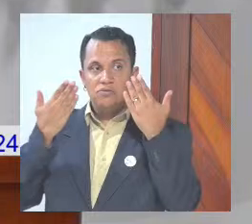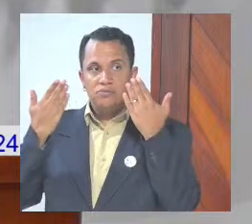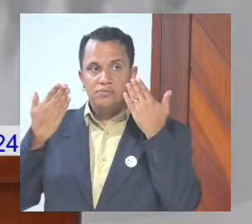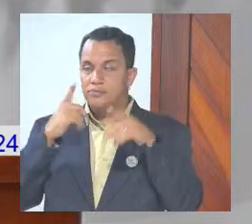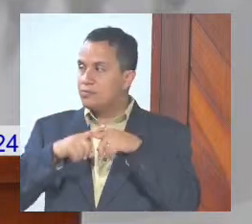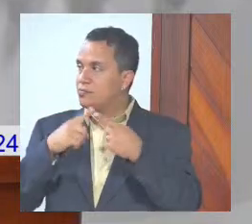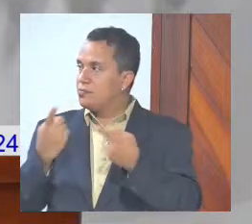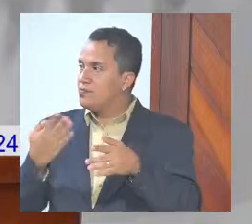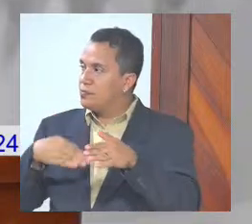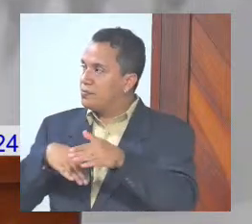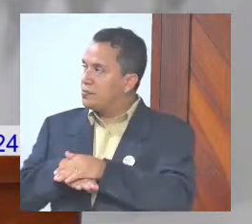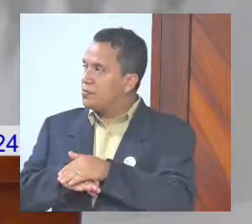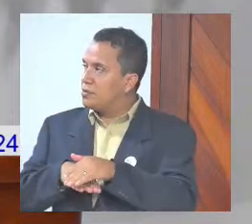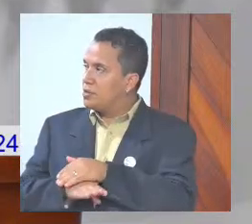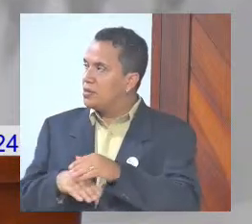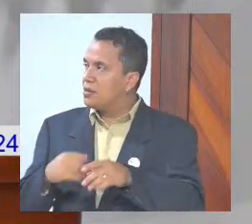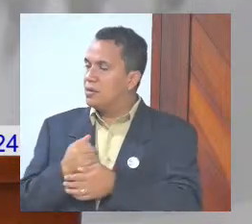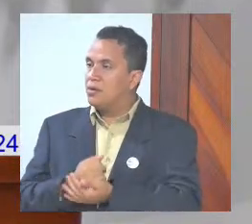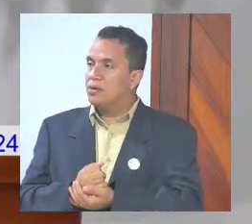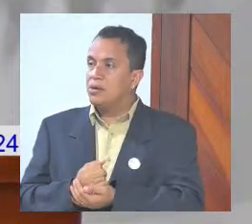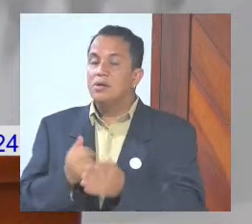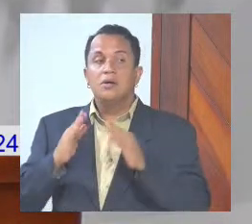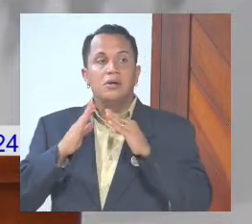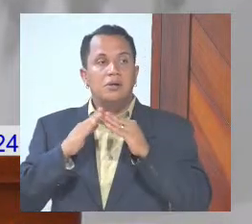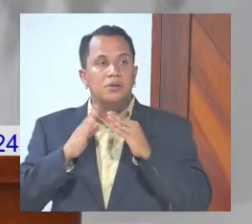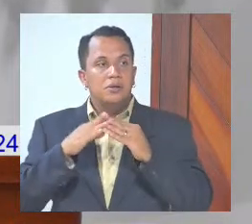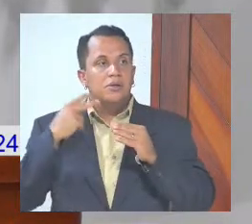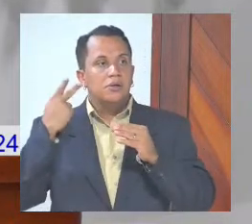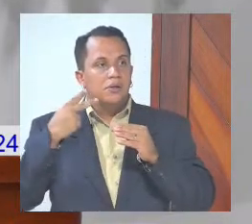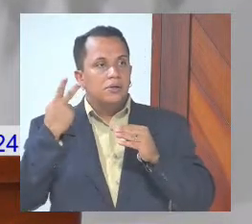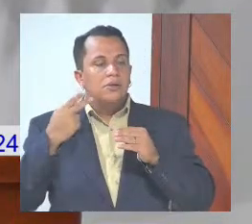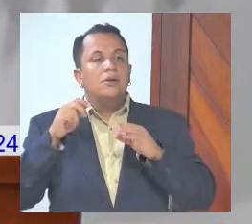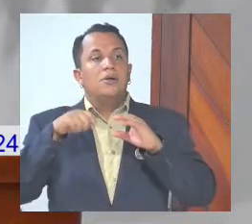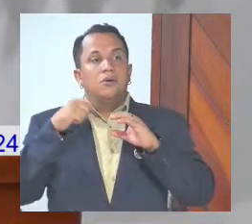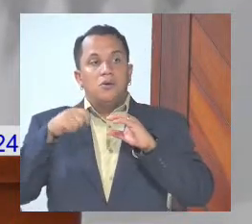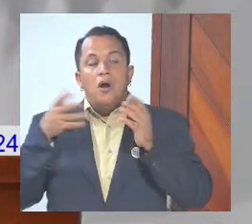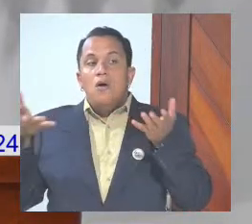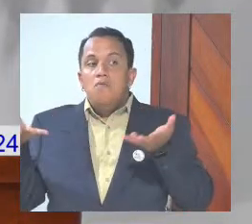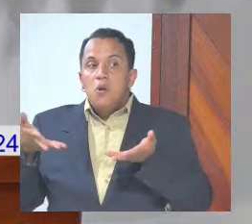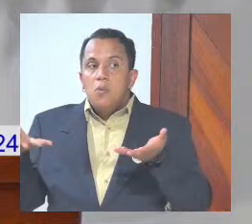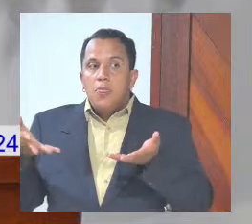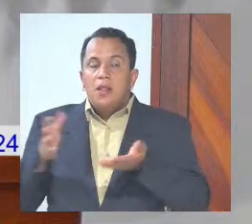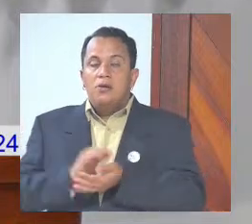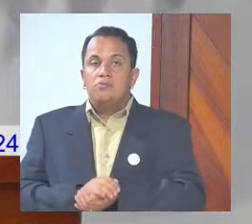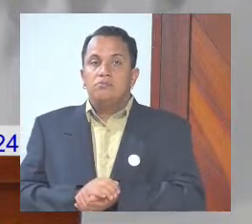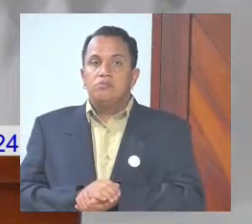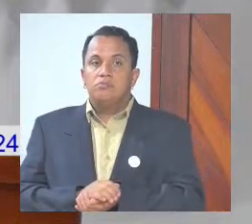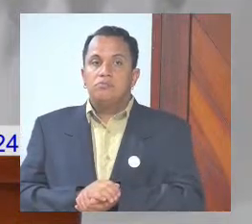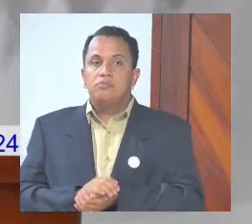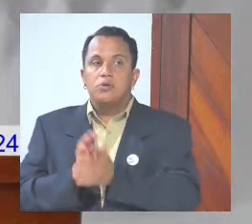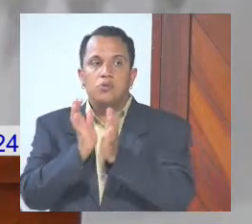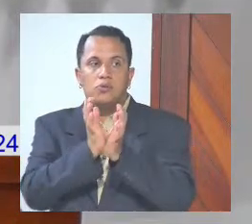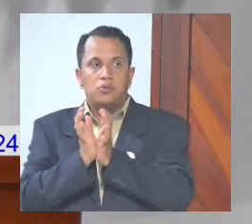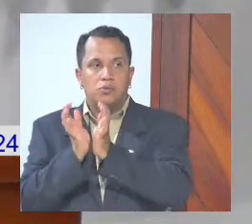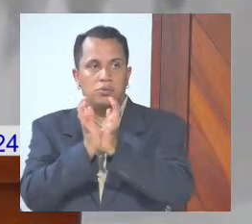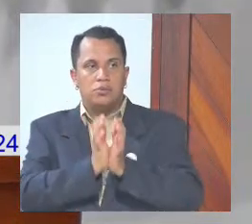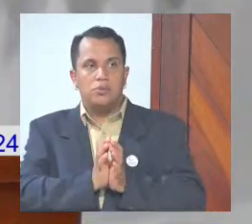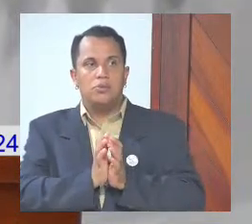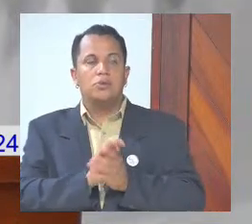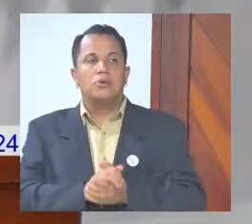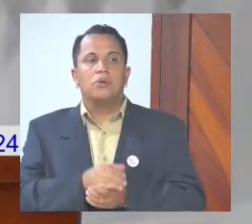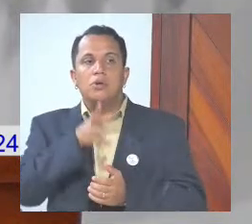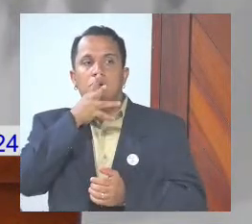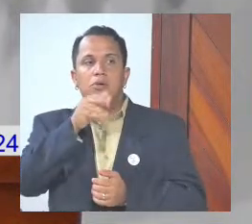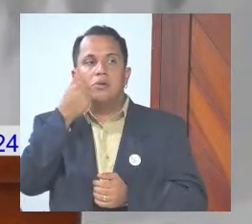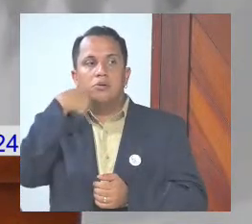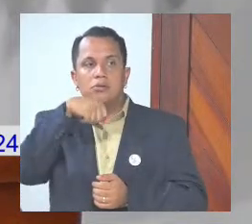mais internamente, mais nesta casa e mais na imprensa, né? E hoje a população, uma camada dos